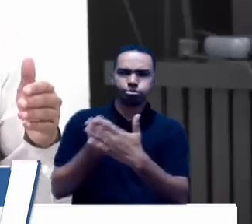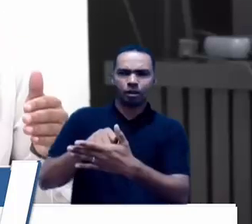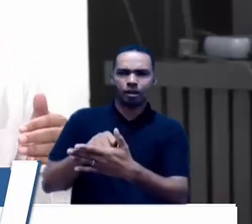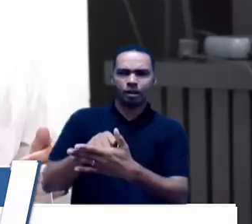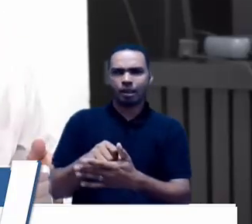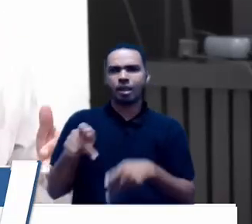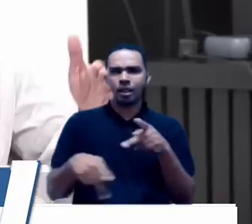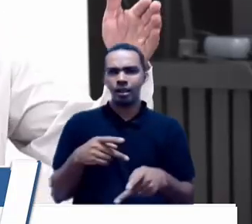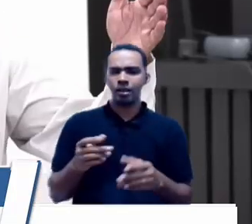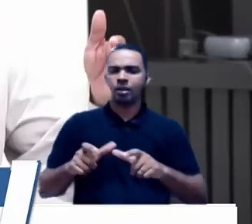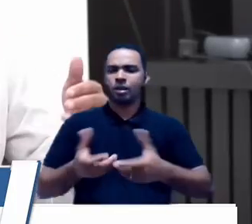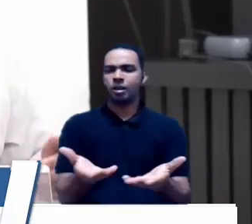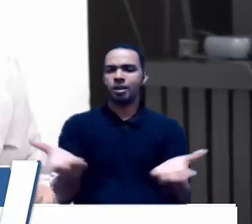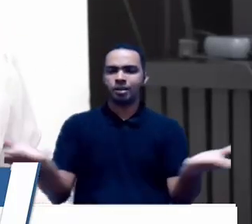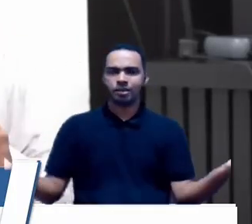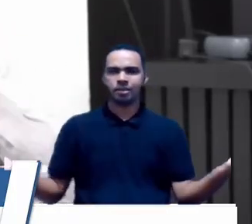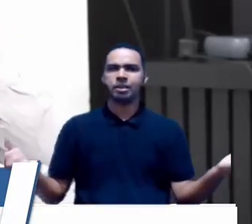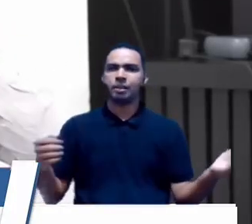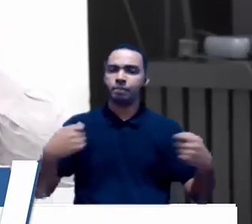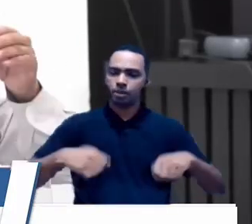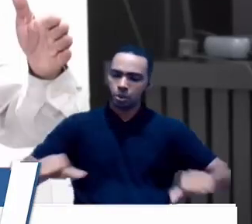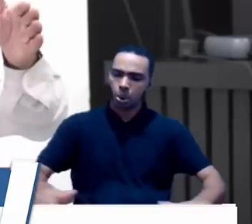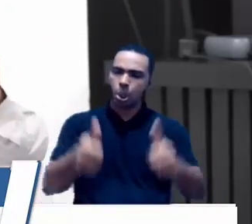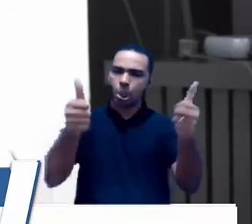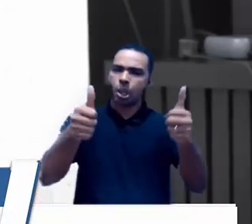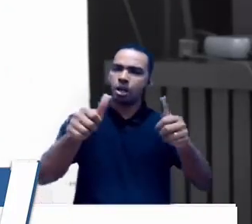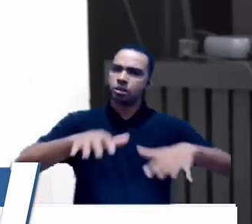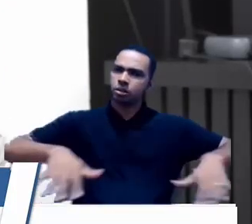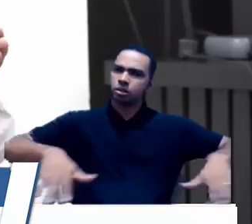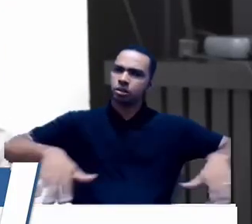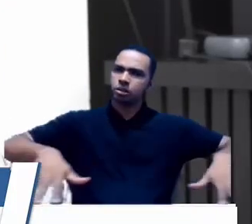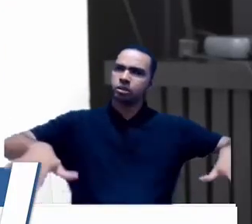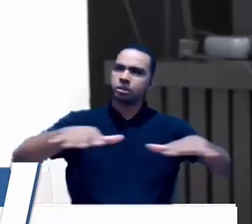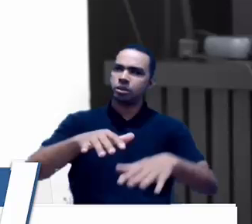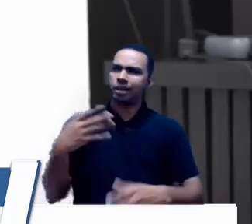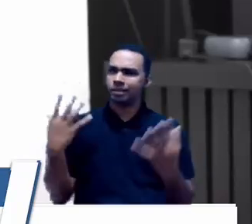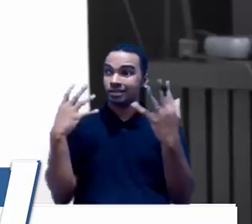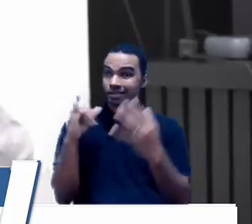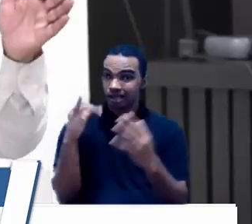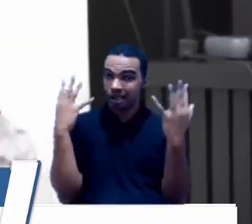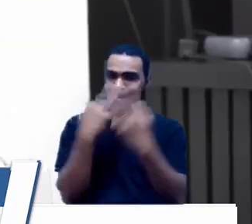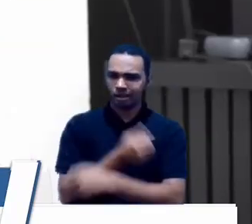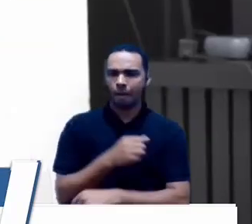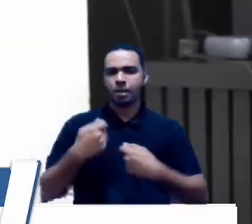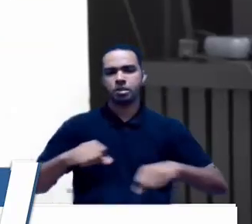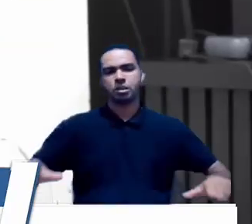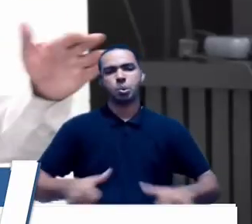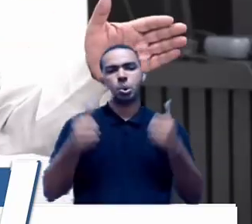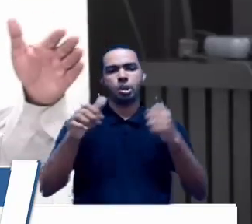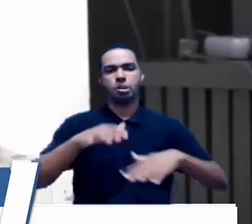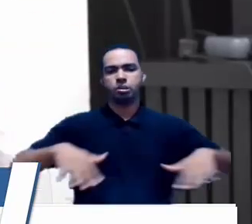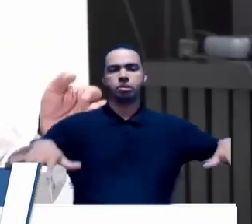que melhorar mais aquela, como é uma área muito bonita, melhorar aquele campo para fazer um futebol, um